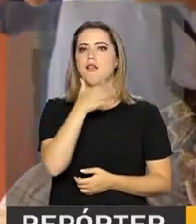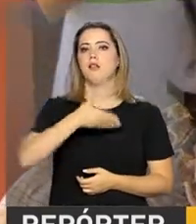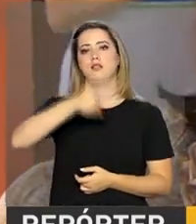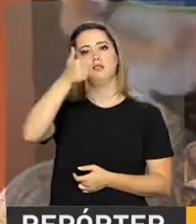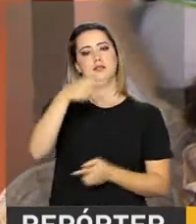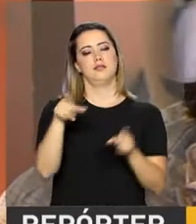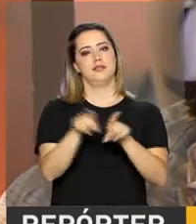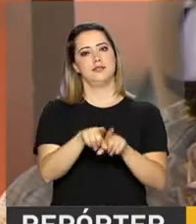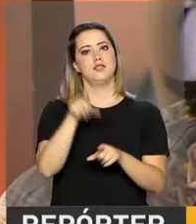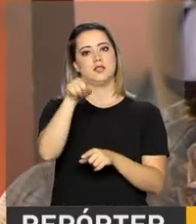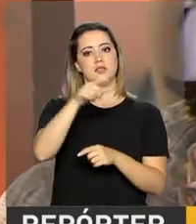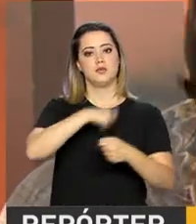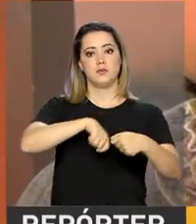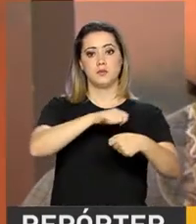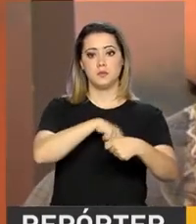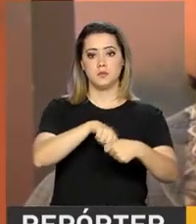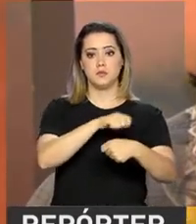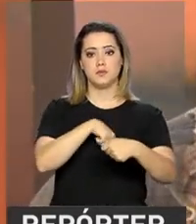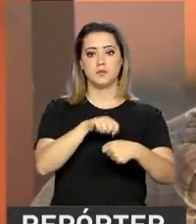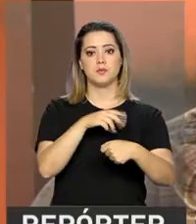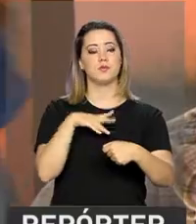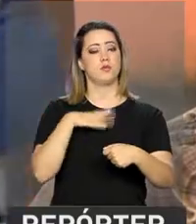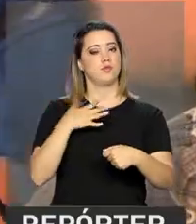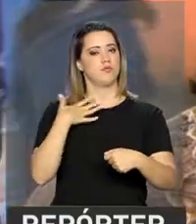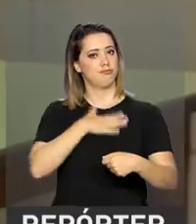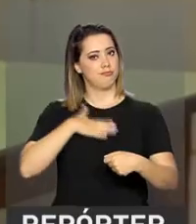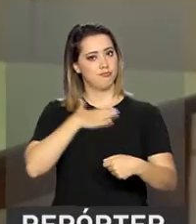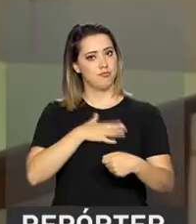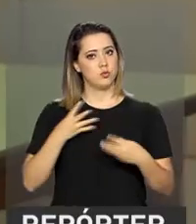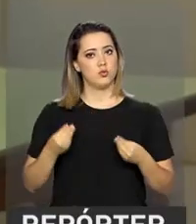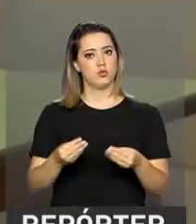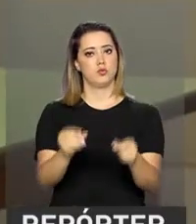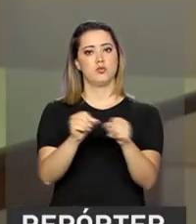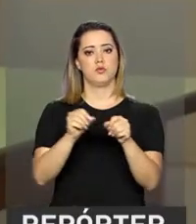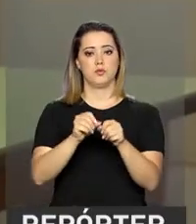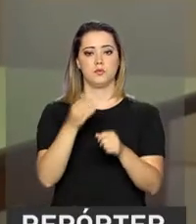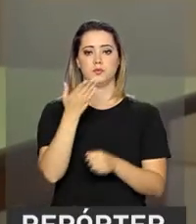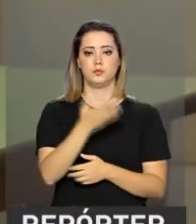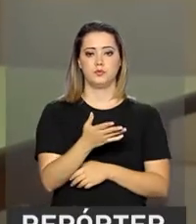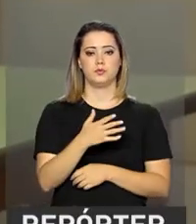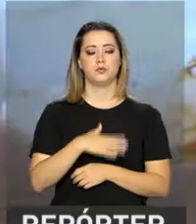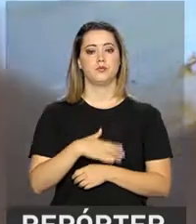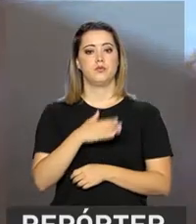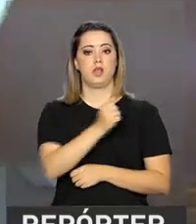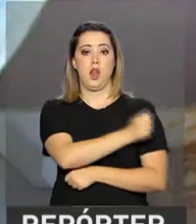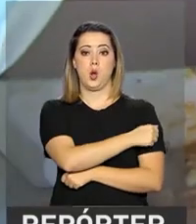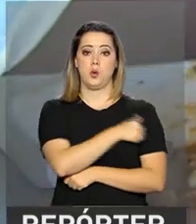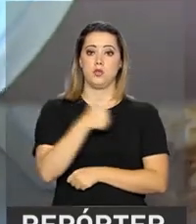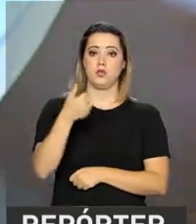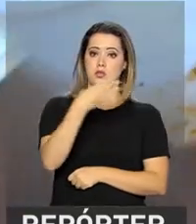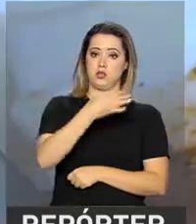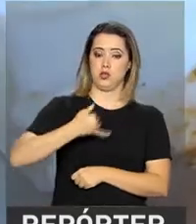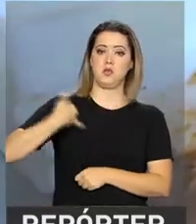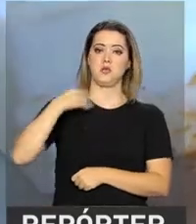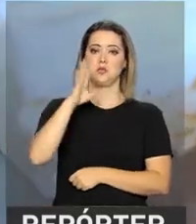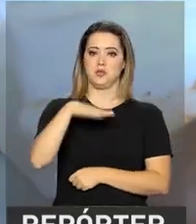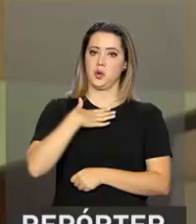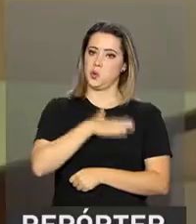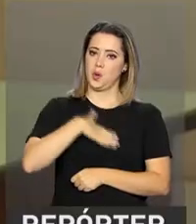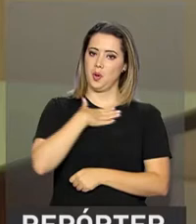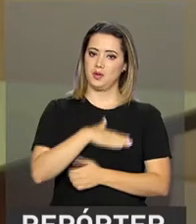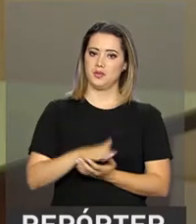melhor e as merendeiras muito grande para fazer. Essa estudante, de 14 anos, aprova o cardápio da